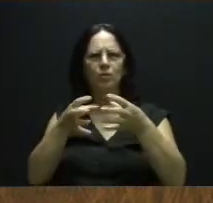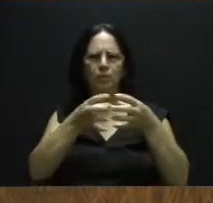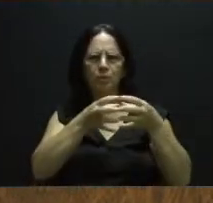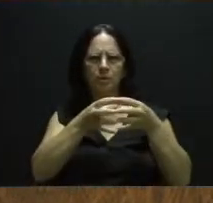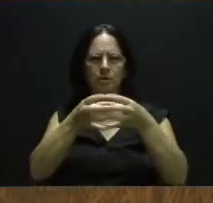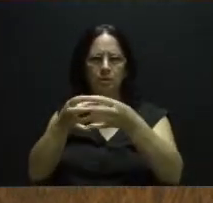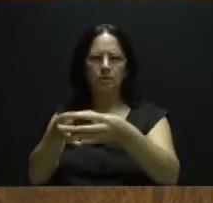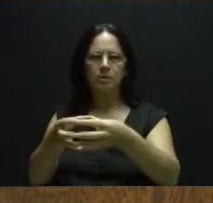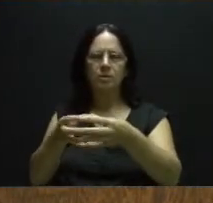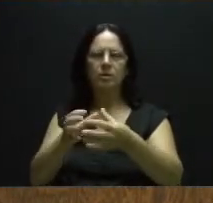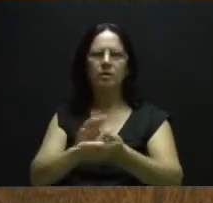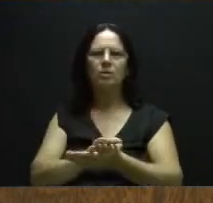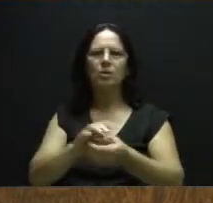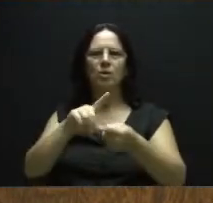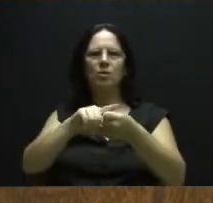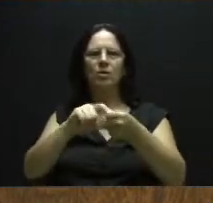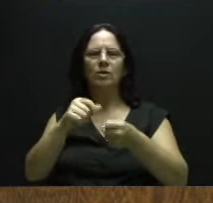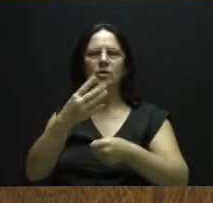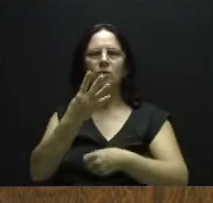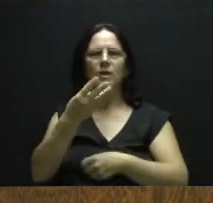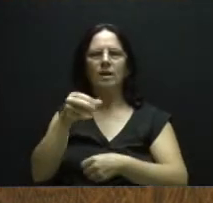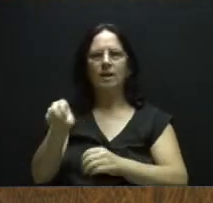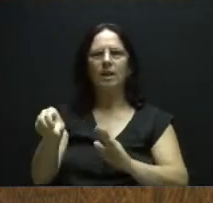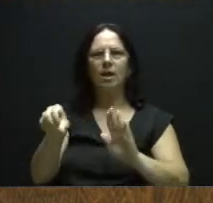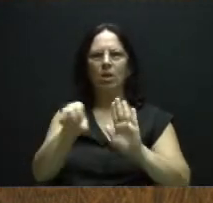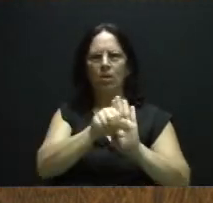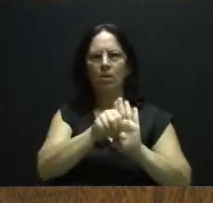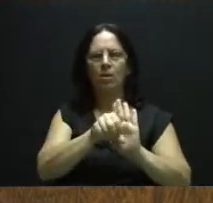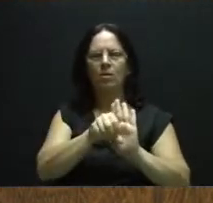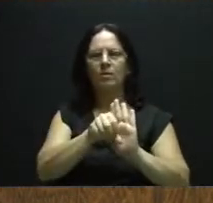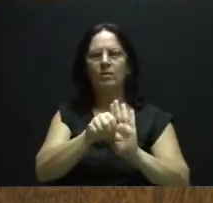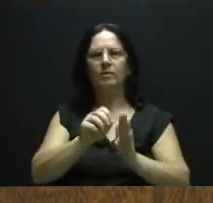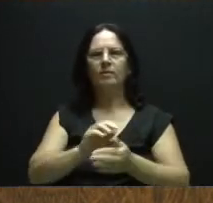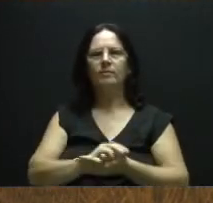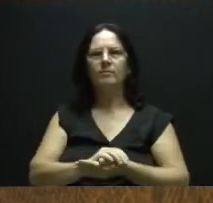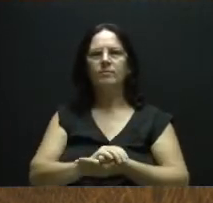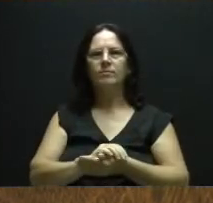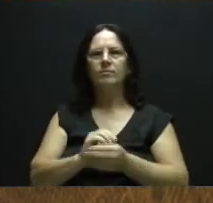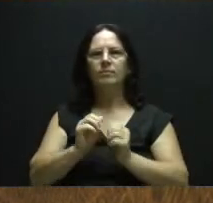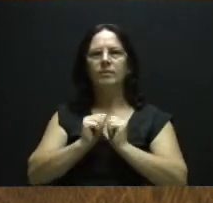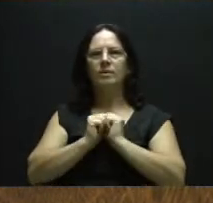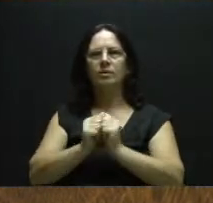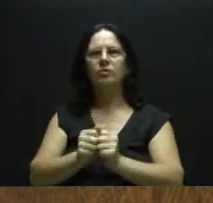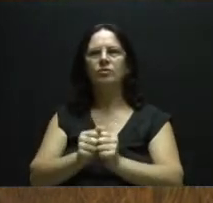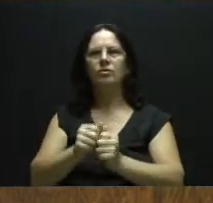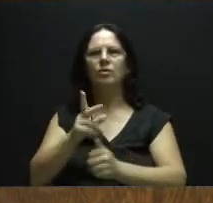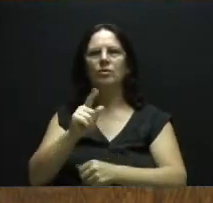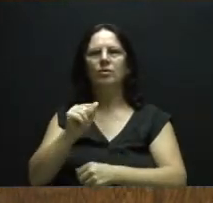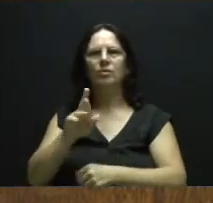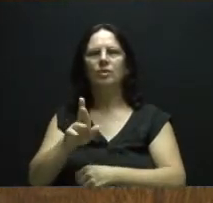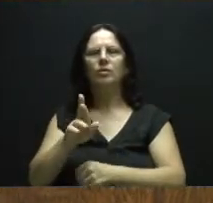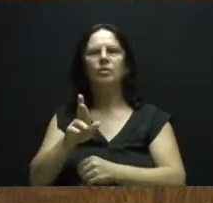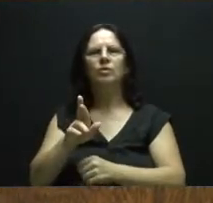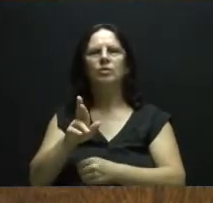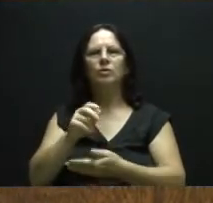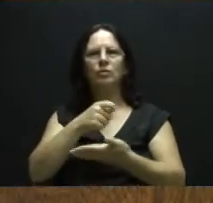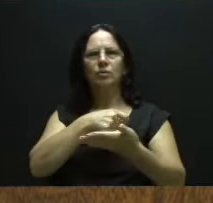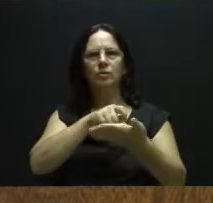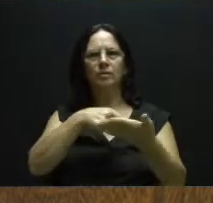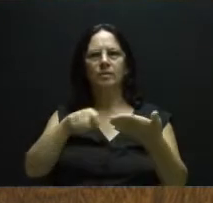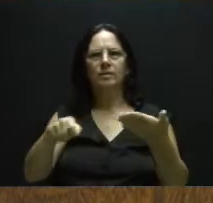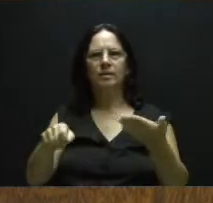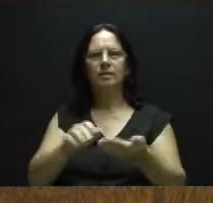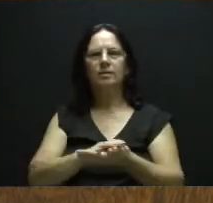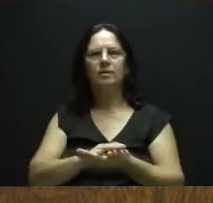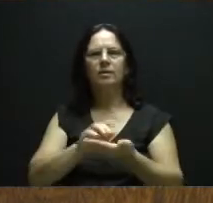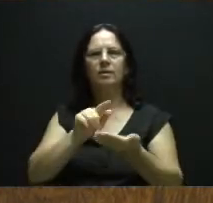da prerrogativa prevista no artigo 49 do regimento interno passou exarar parecer em conjunto sobre a matéria